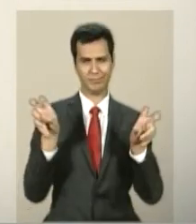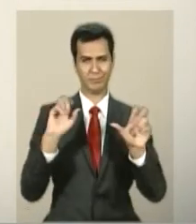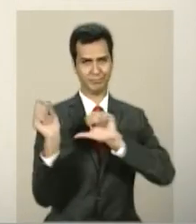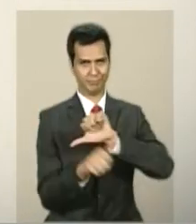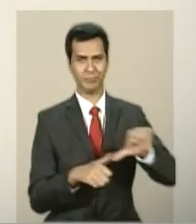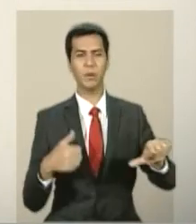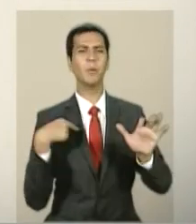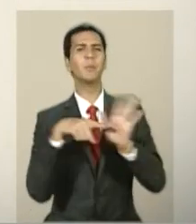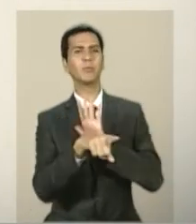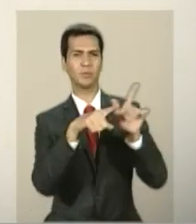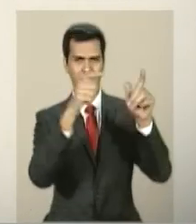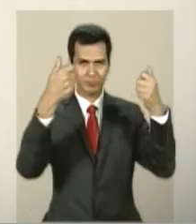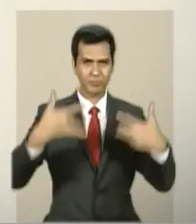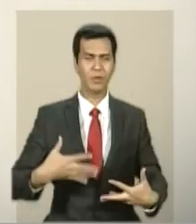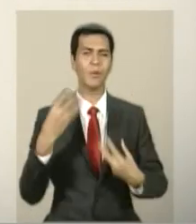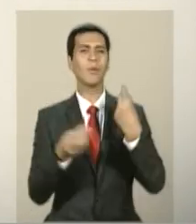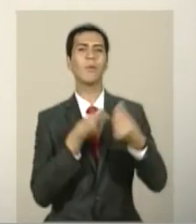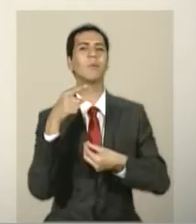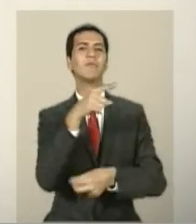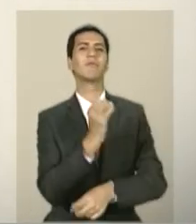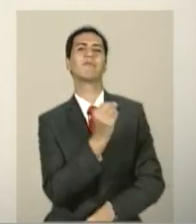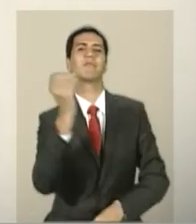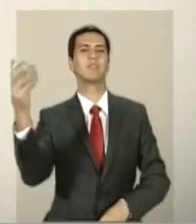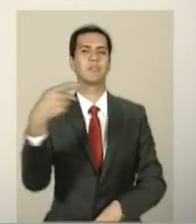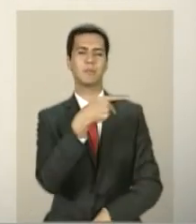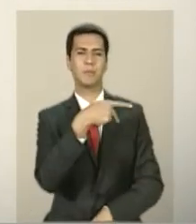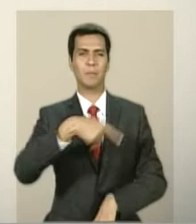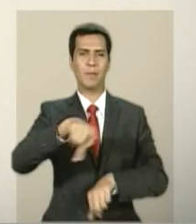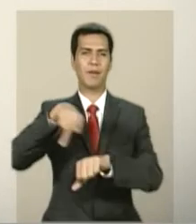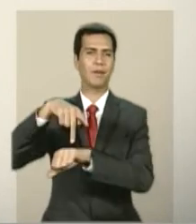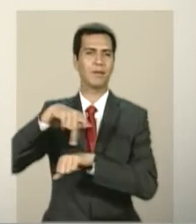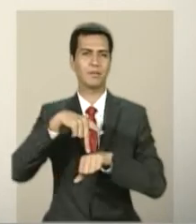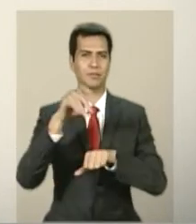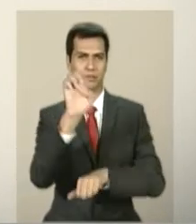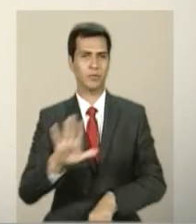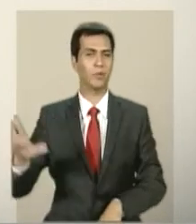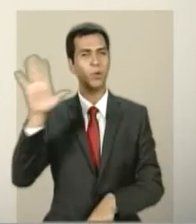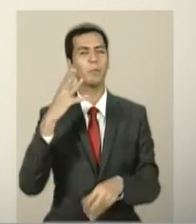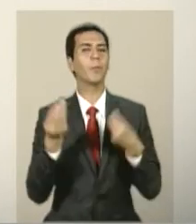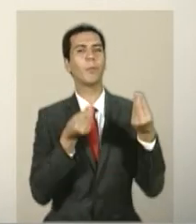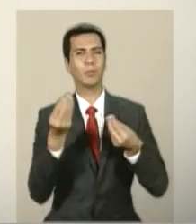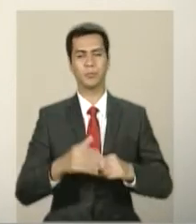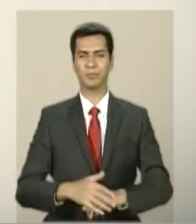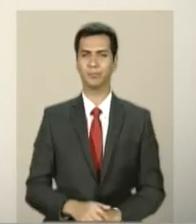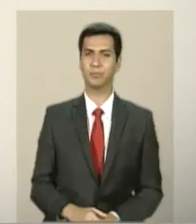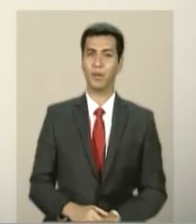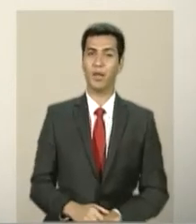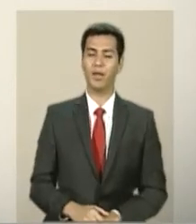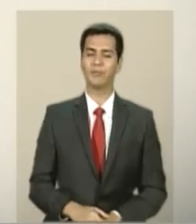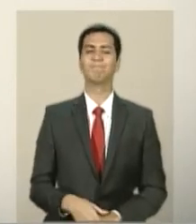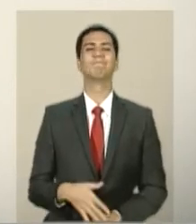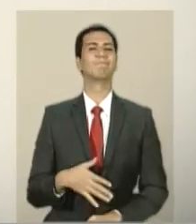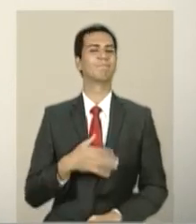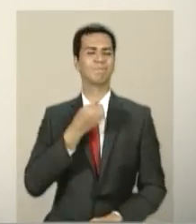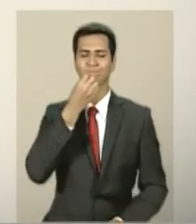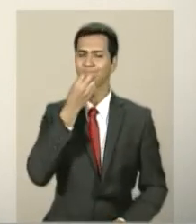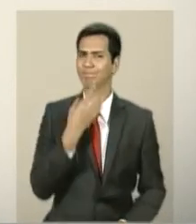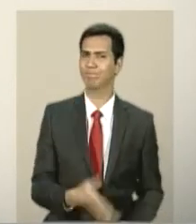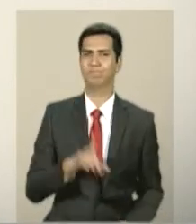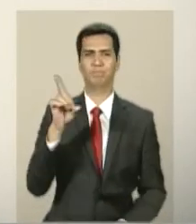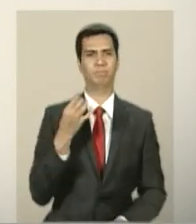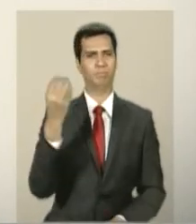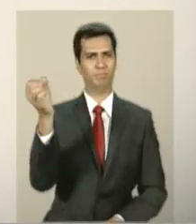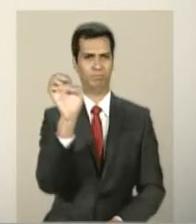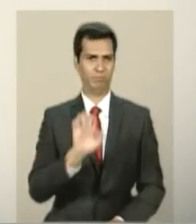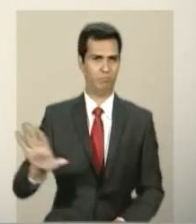viagem à Europa na semana passada olha foi muito produtiva Luciano Eu estive em Bruxelas onde participei da 5ª